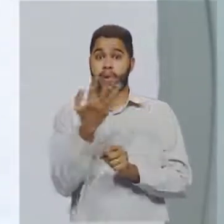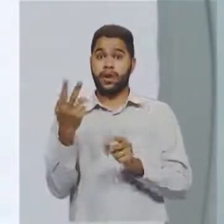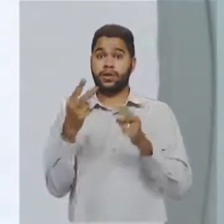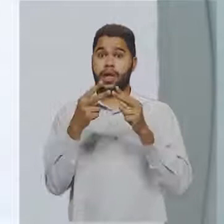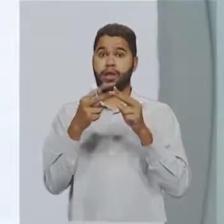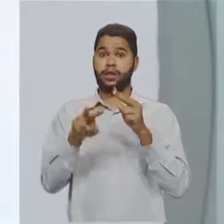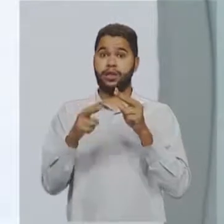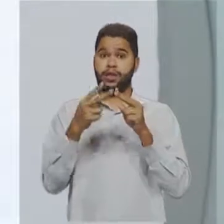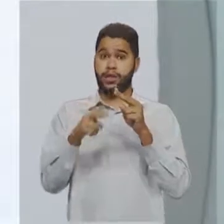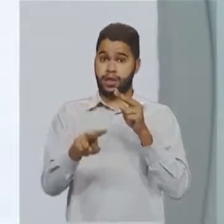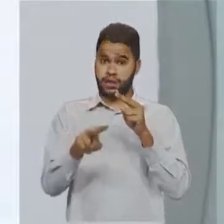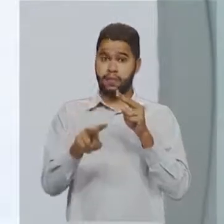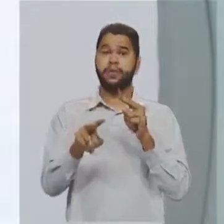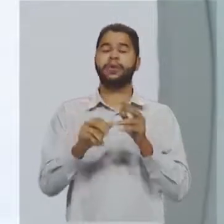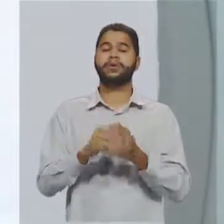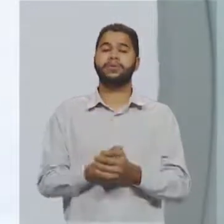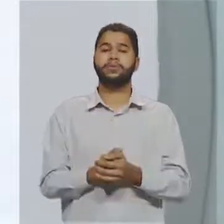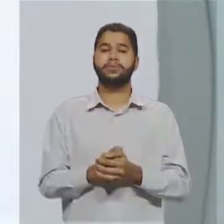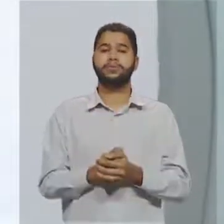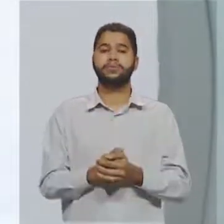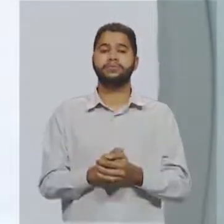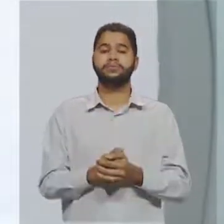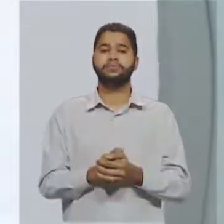né, de elementos e